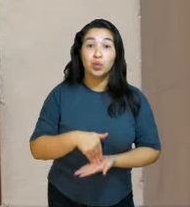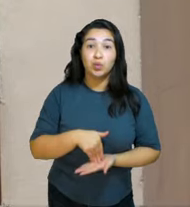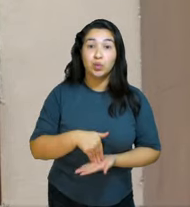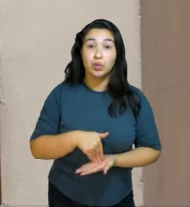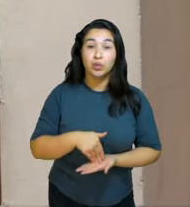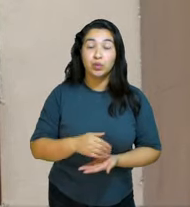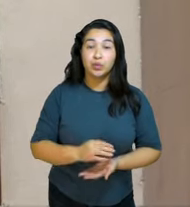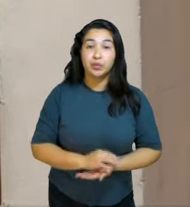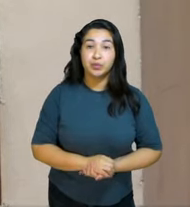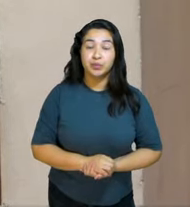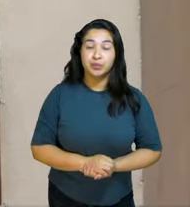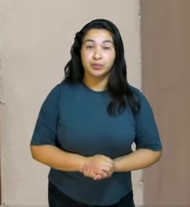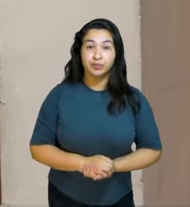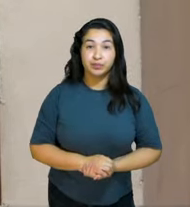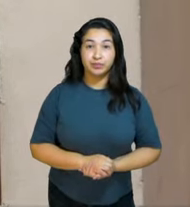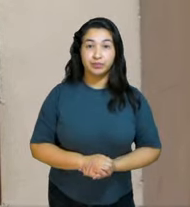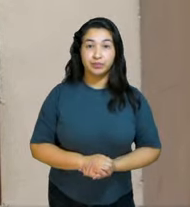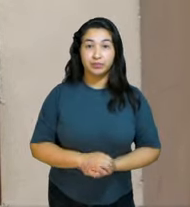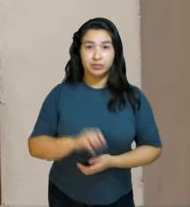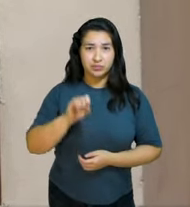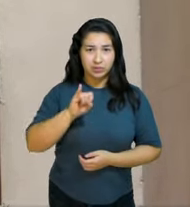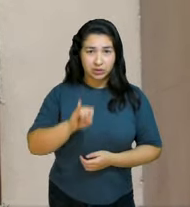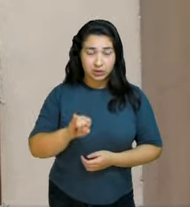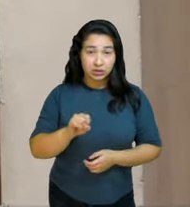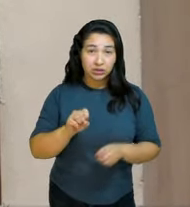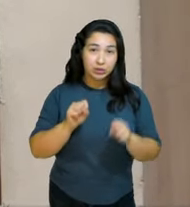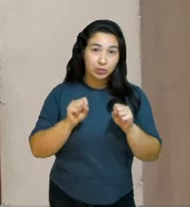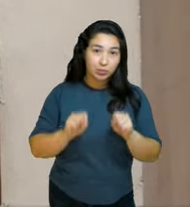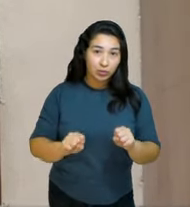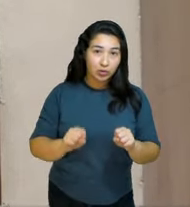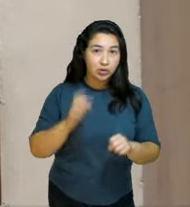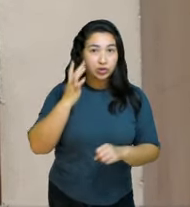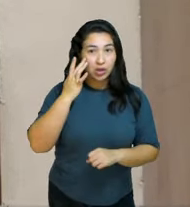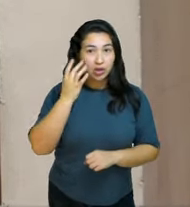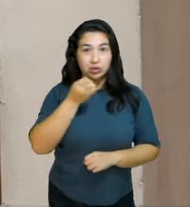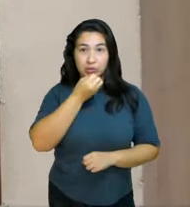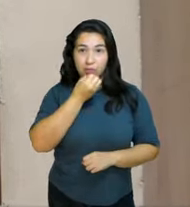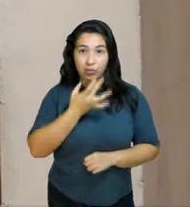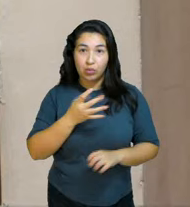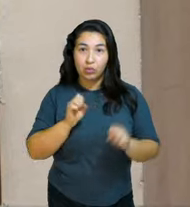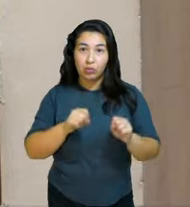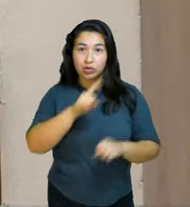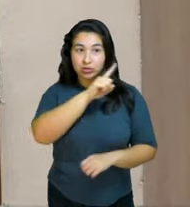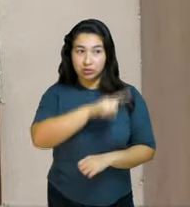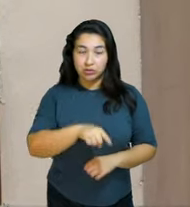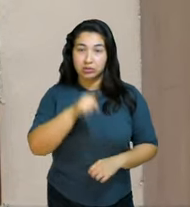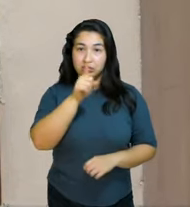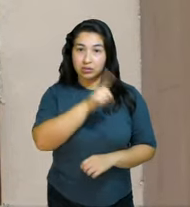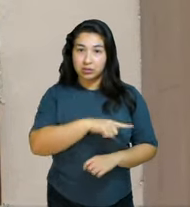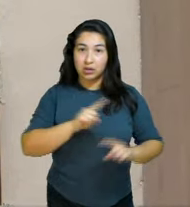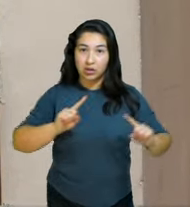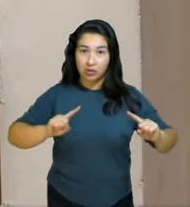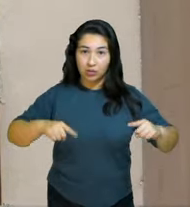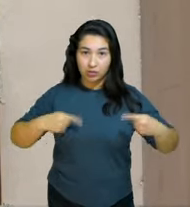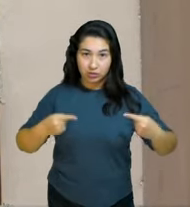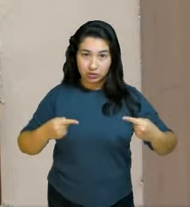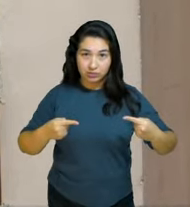deputado Fernando Krenninger, se achar por bem de cancelar alguma competição, vamos